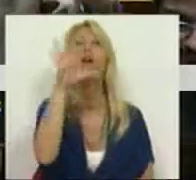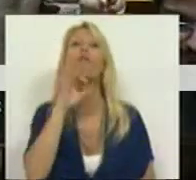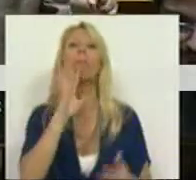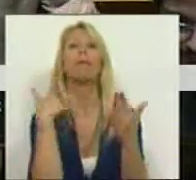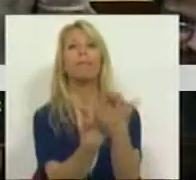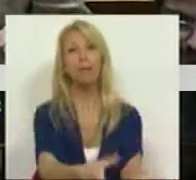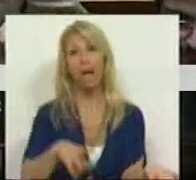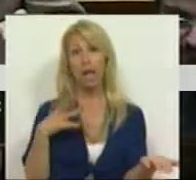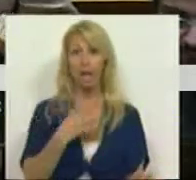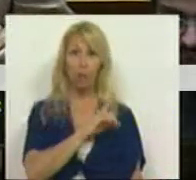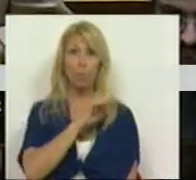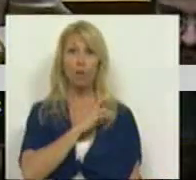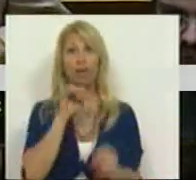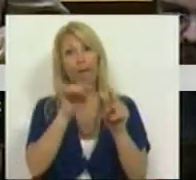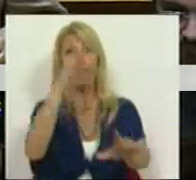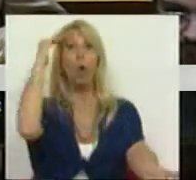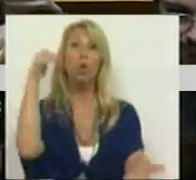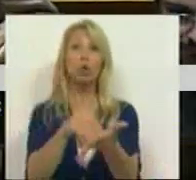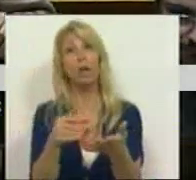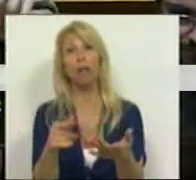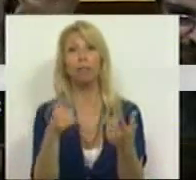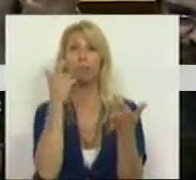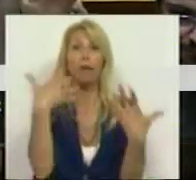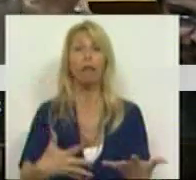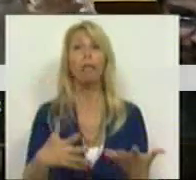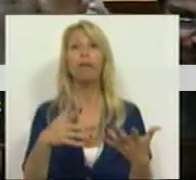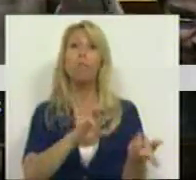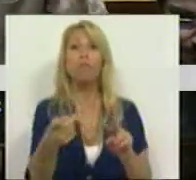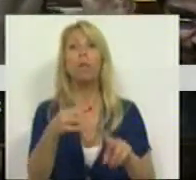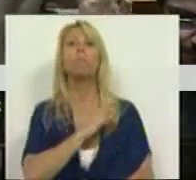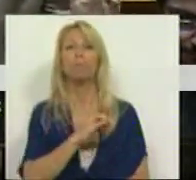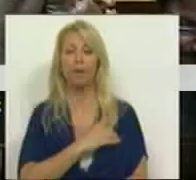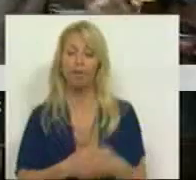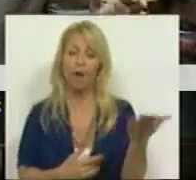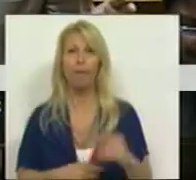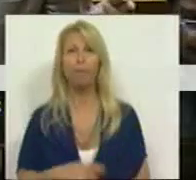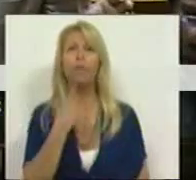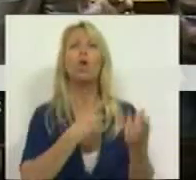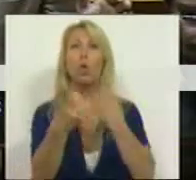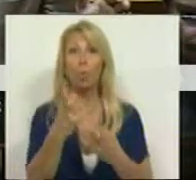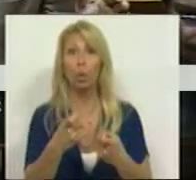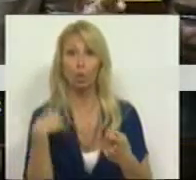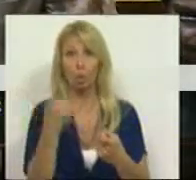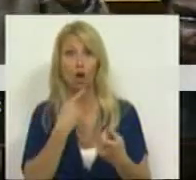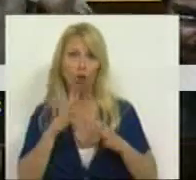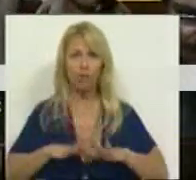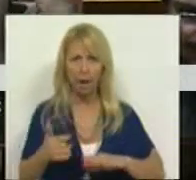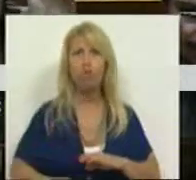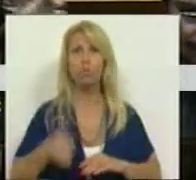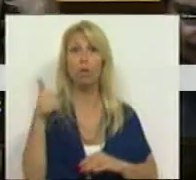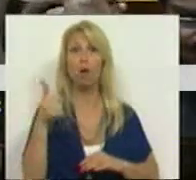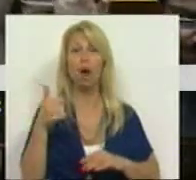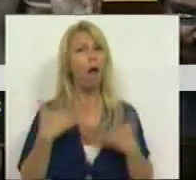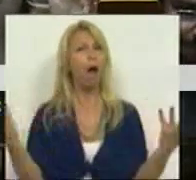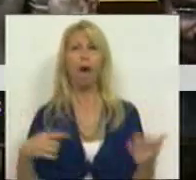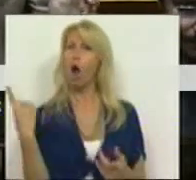enriquecer os privados. Esse é o resultado das privatizações. E eu pergunto, ficamos melhor depois destas privatizações? Estamos tão bem